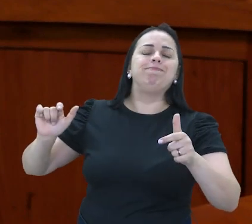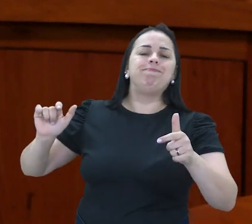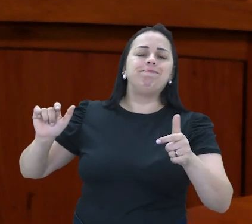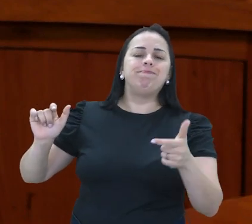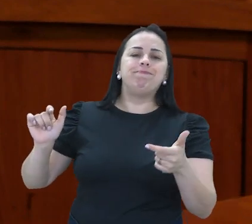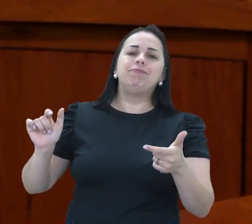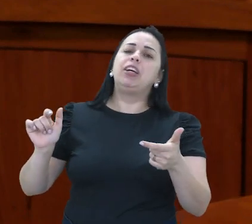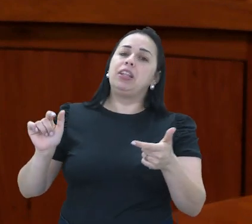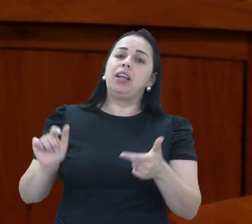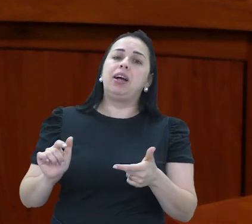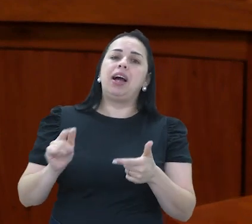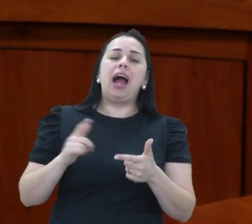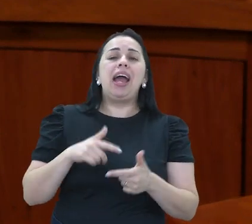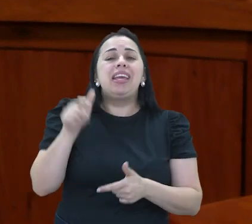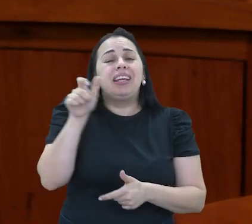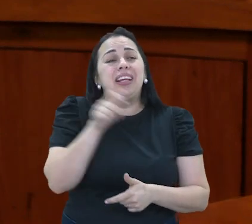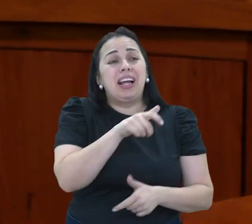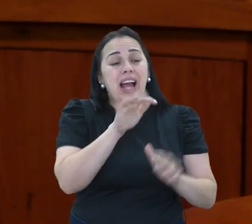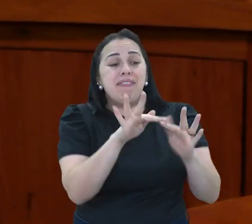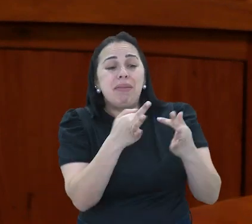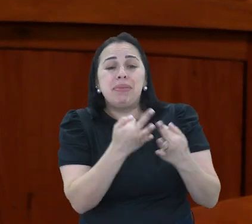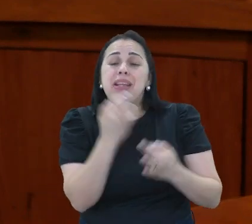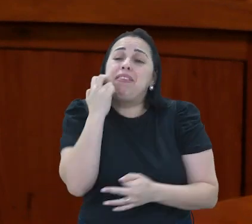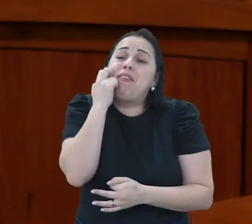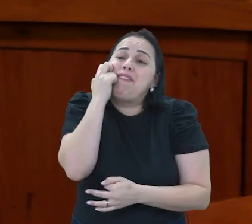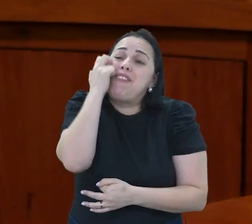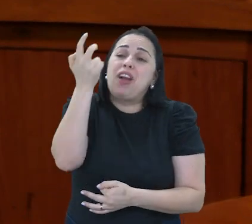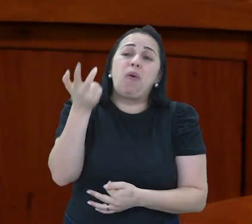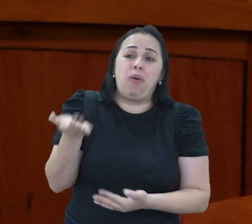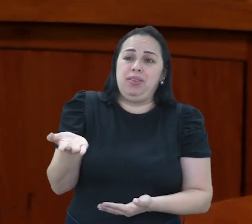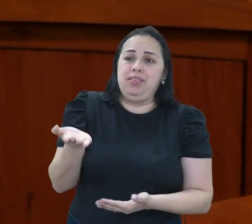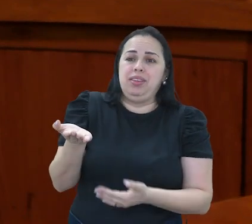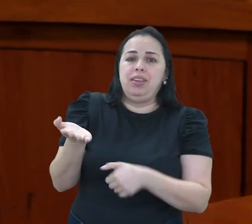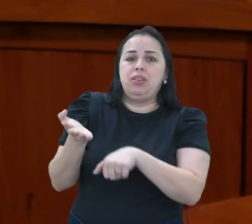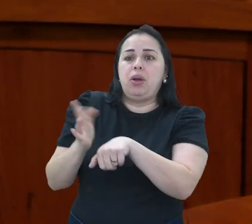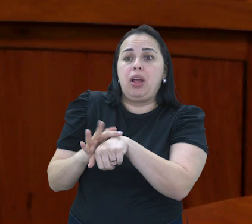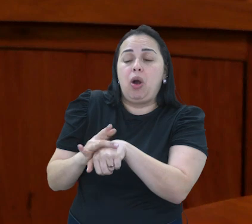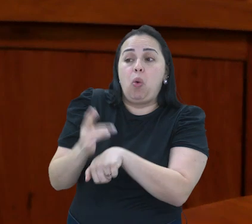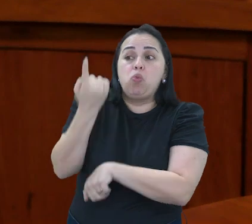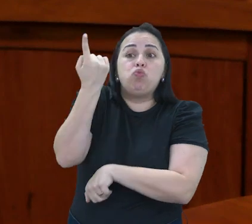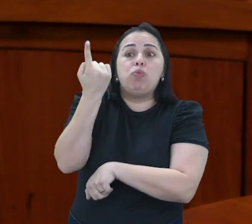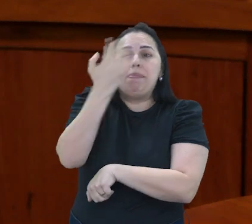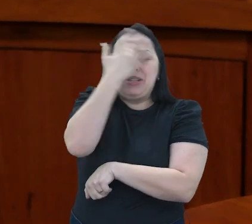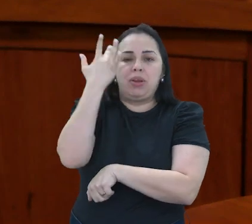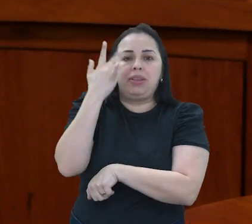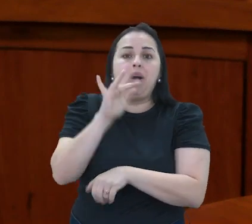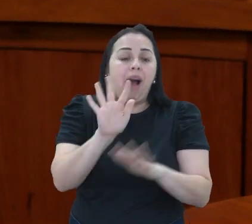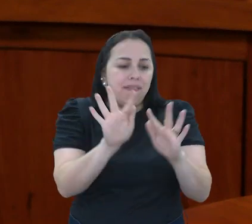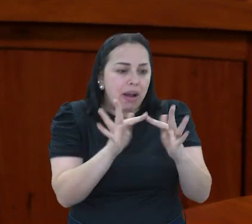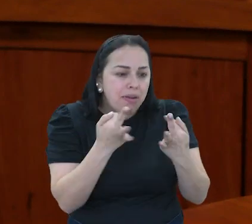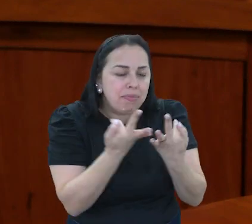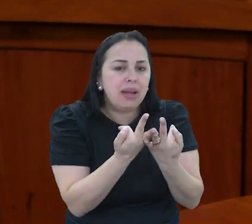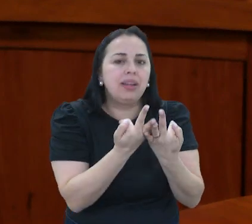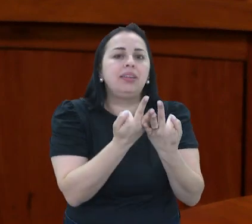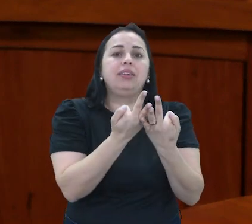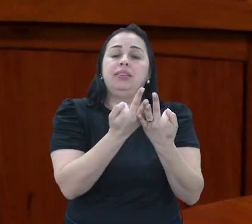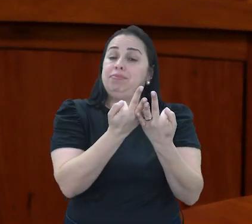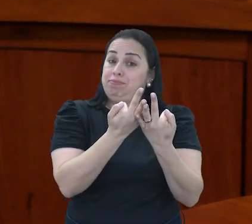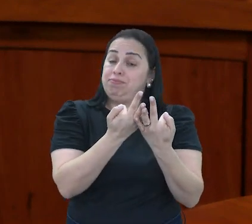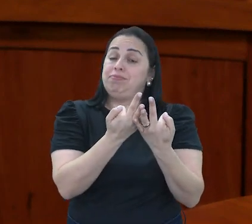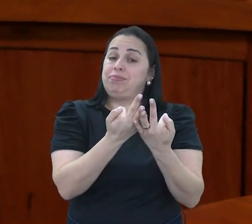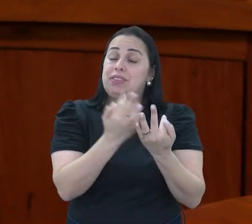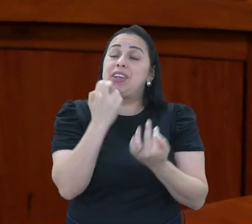com a demência, isso gera muita vergonha. A demência, ela não é doença de uma pessoa, ela é doença